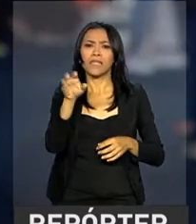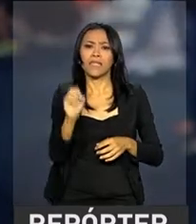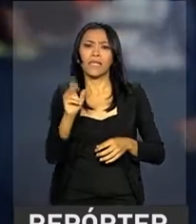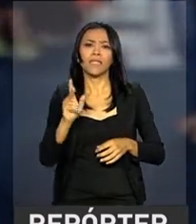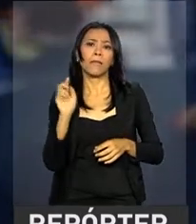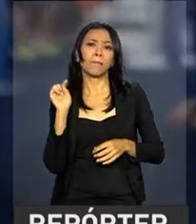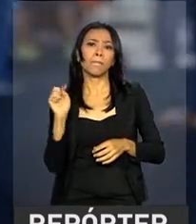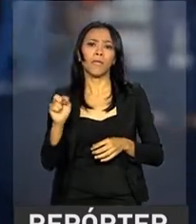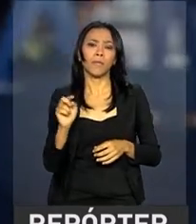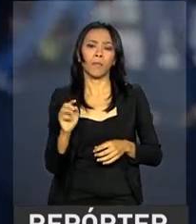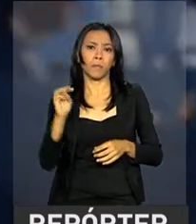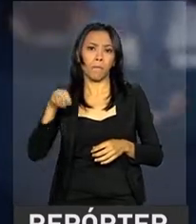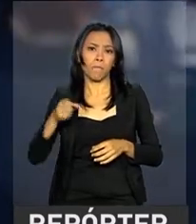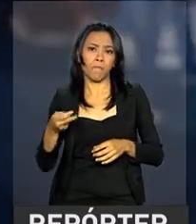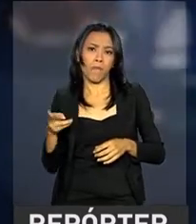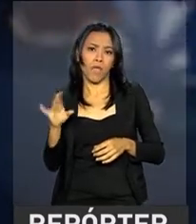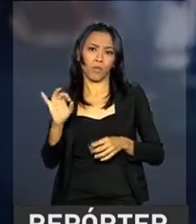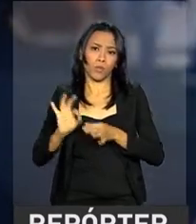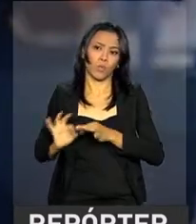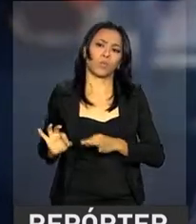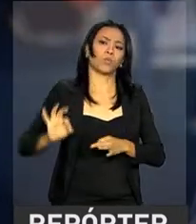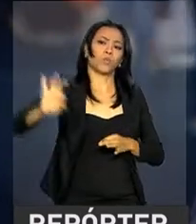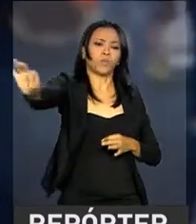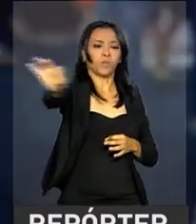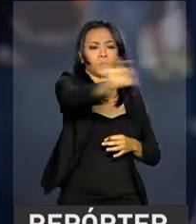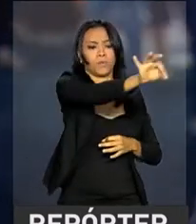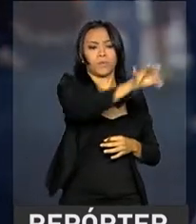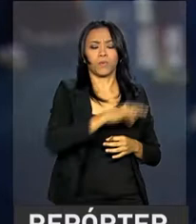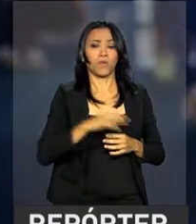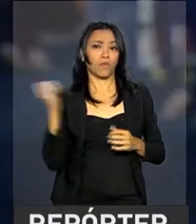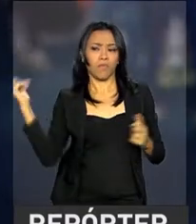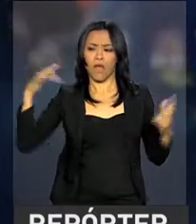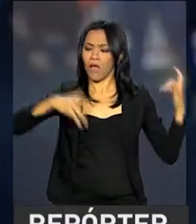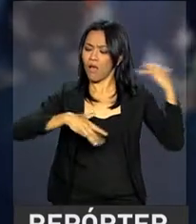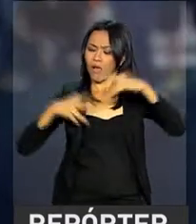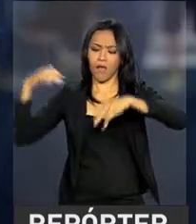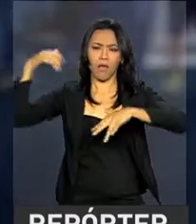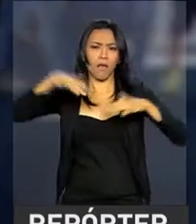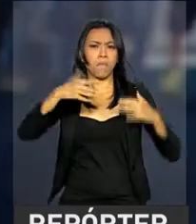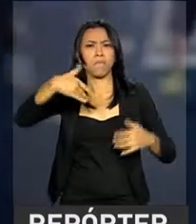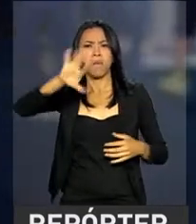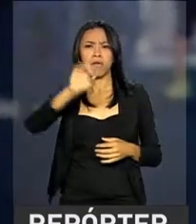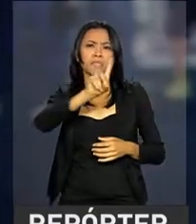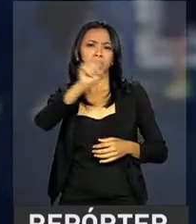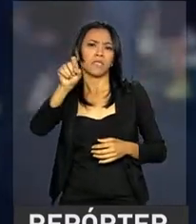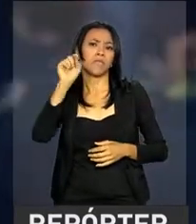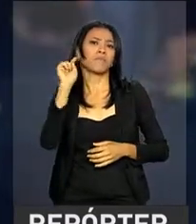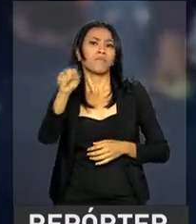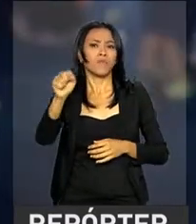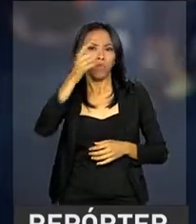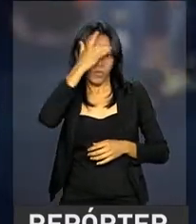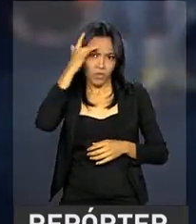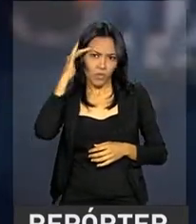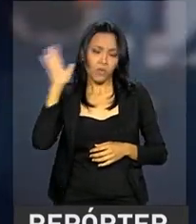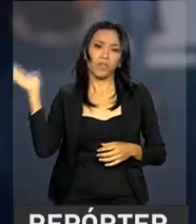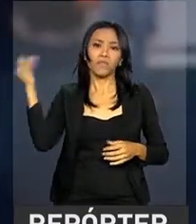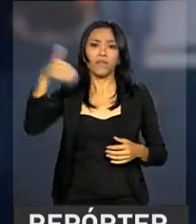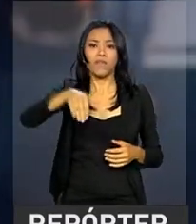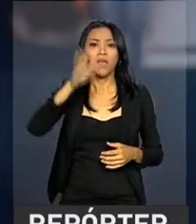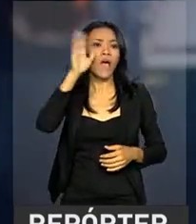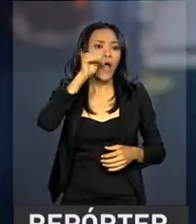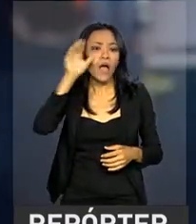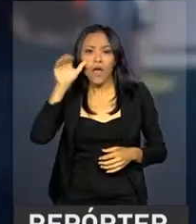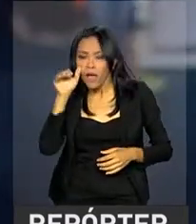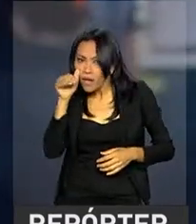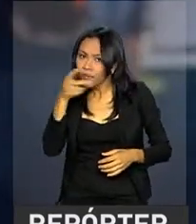A expectativa é que mais de 100 mil pessoas visitem aqui a essa grande feira de ciências na capital federal, que